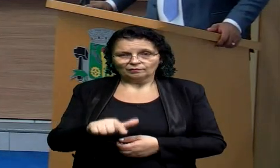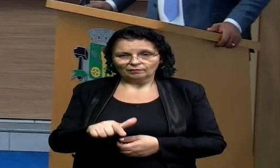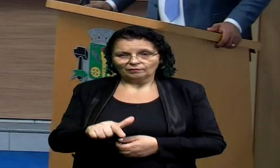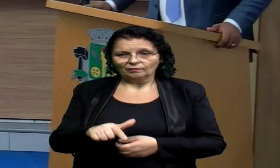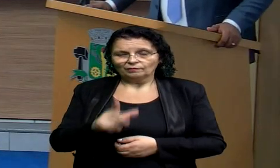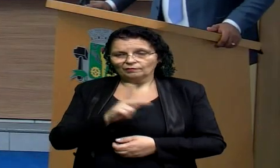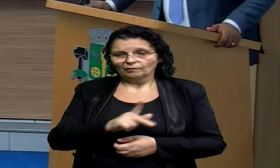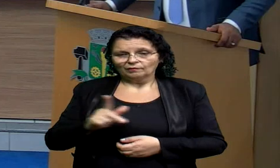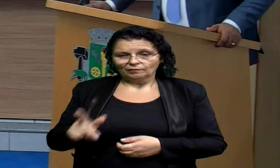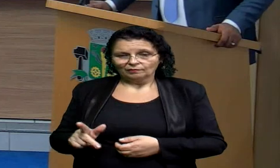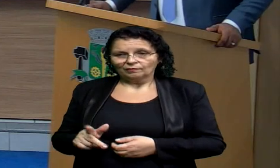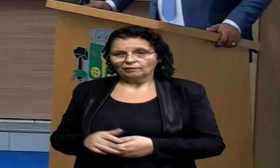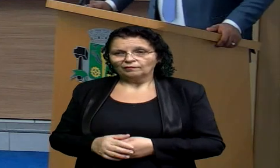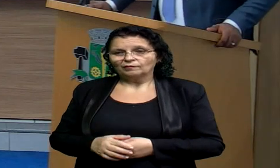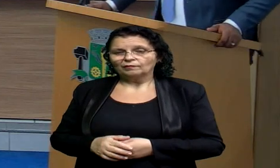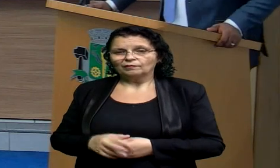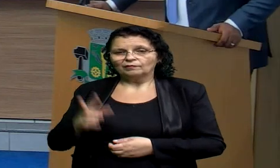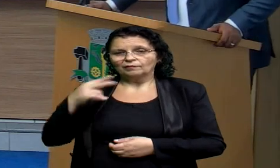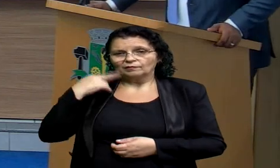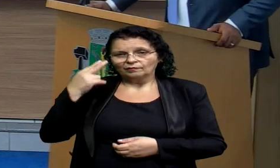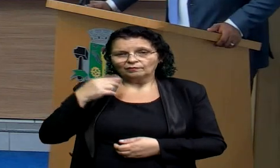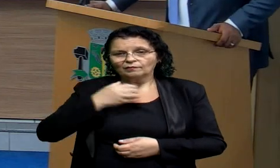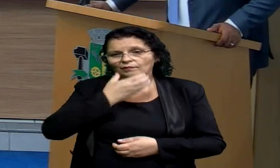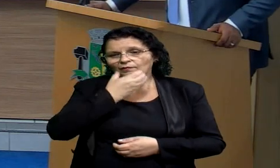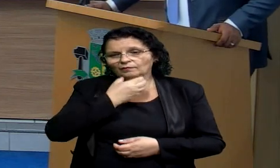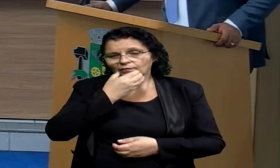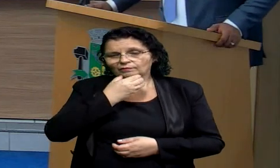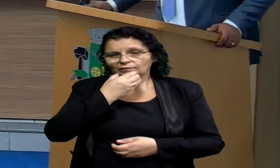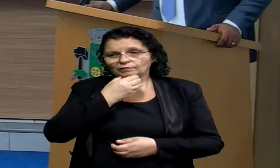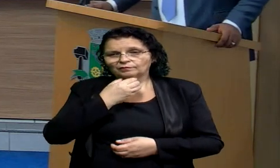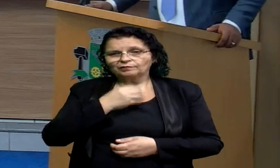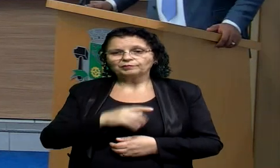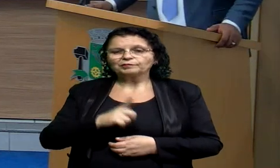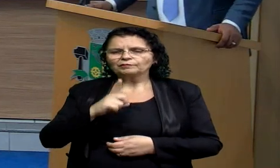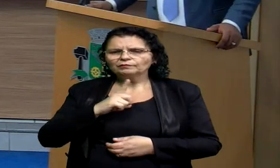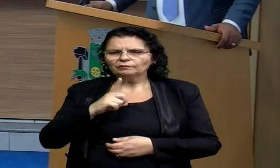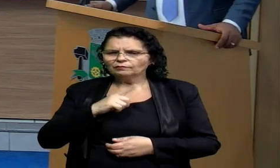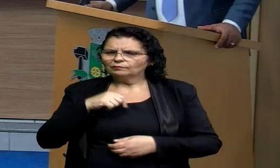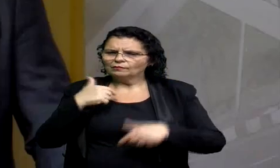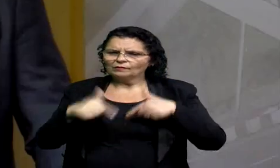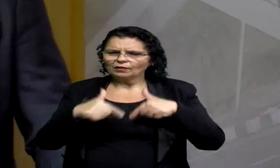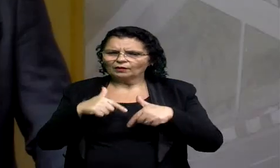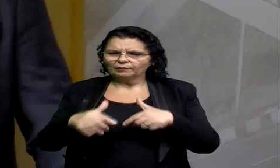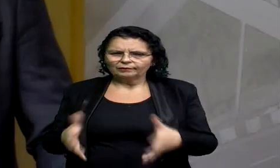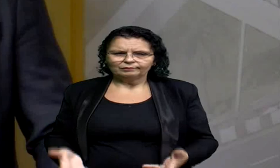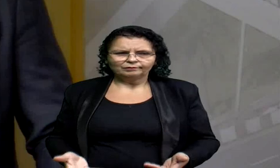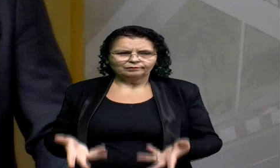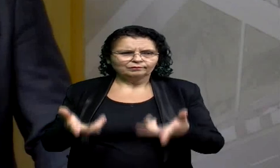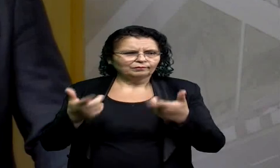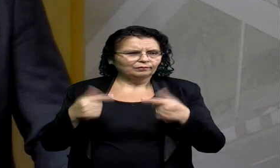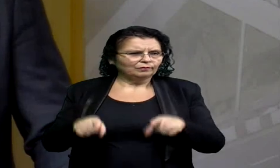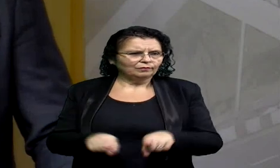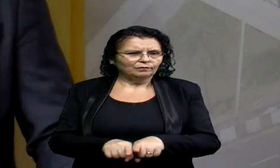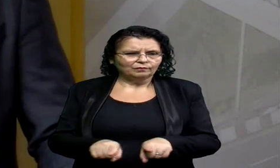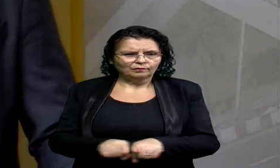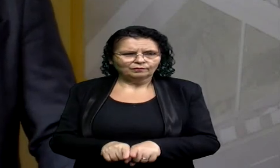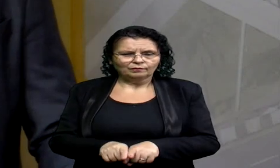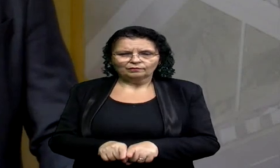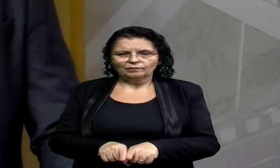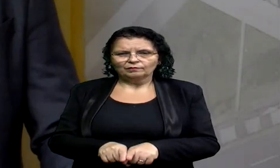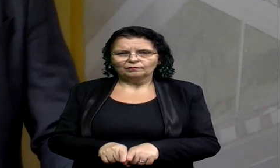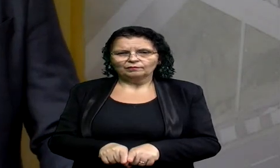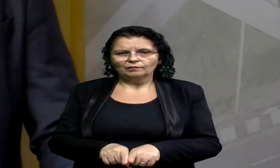dessa casa Vereador Carmo que tem feito um trabalho a totô muito importante nessa